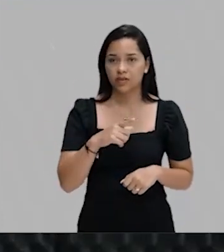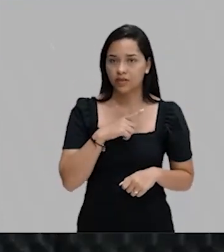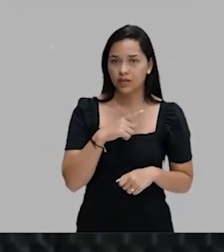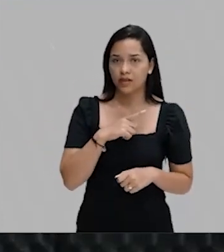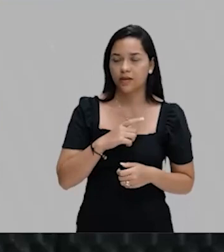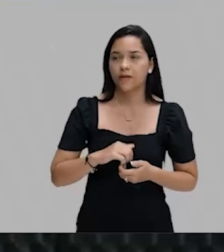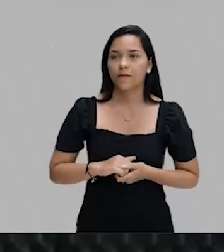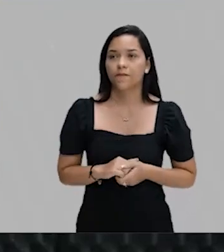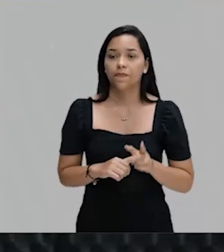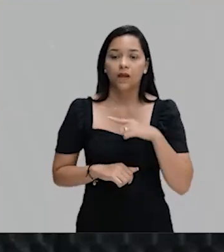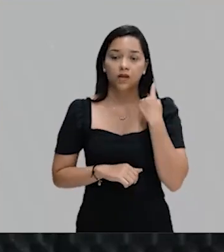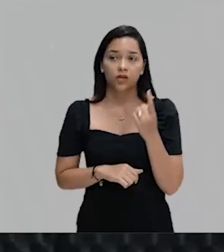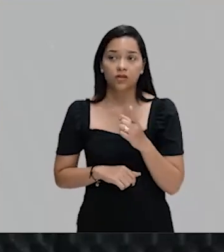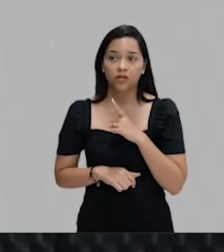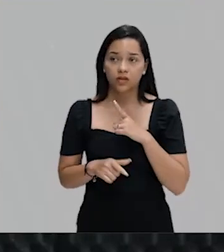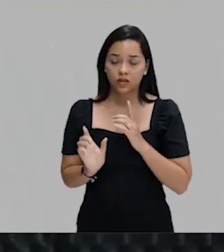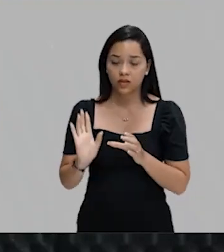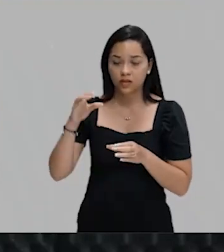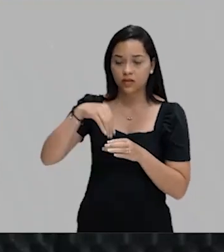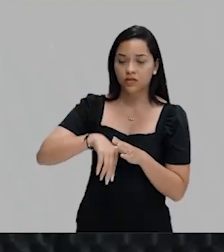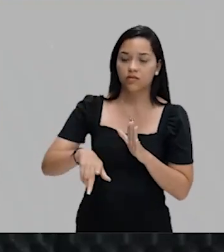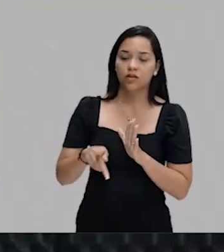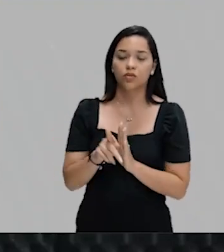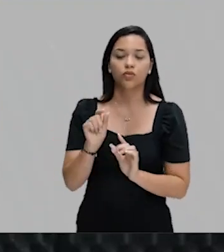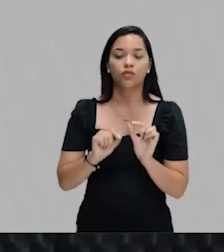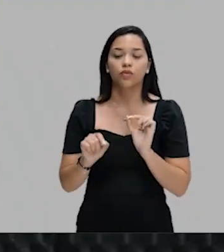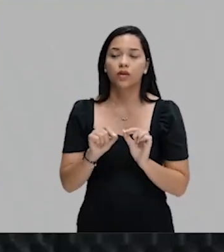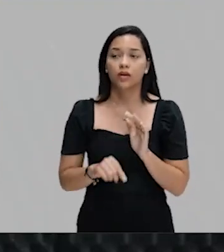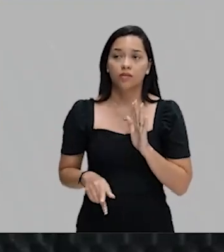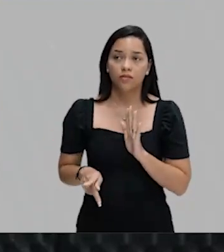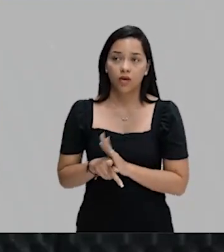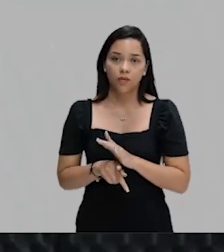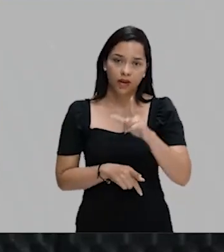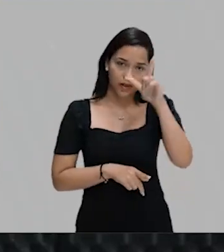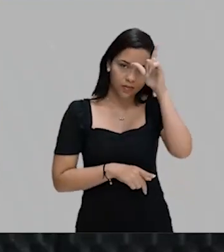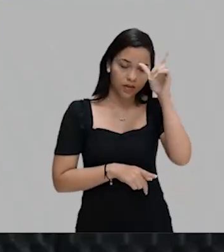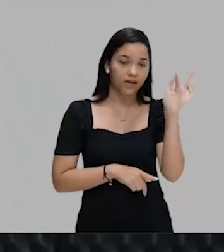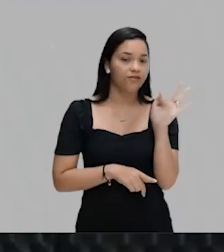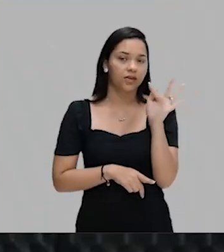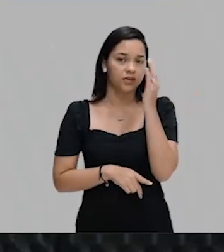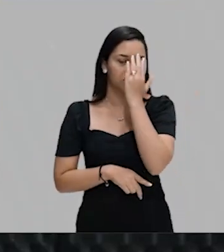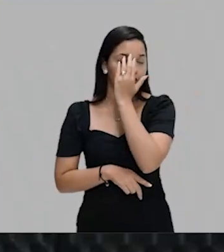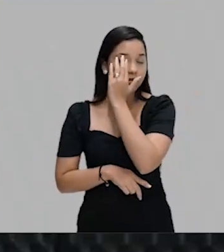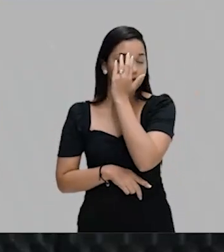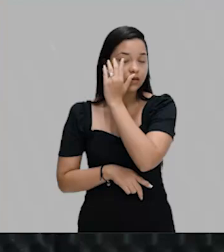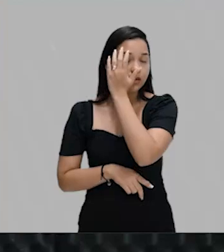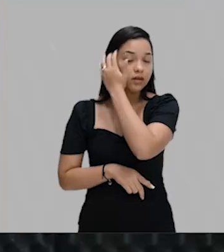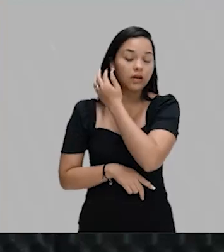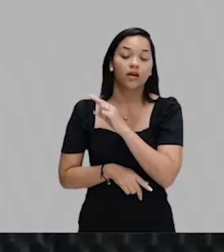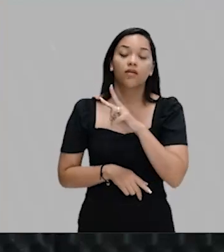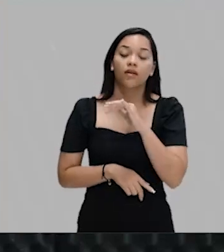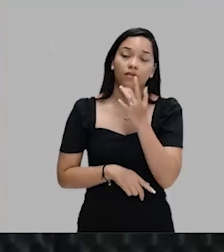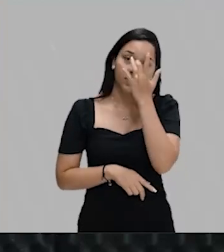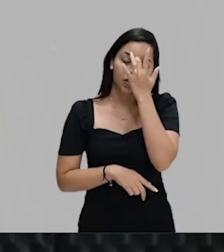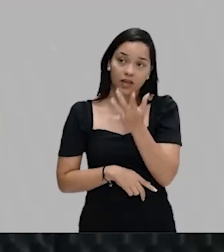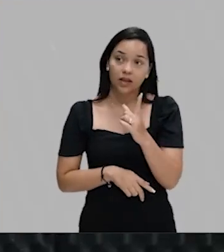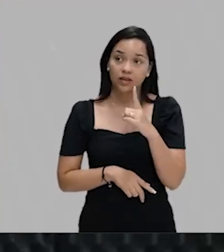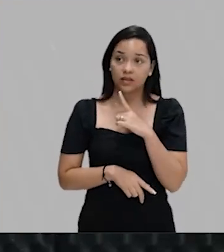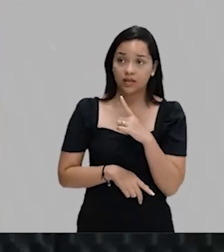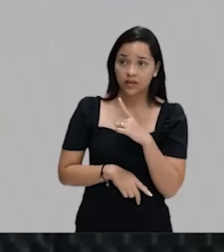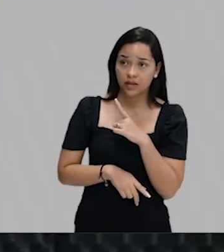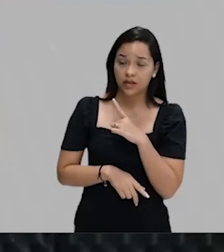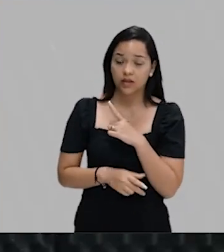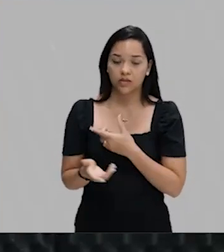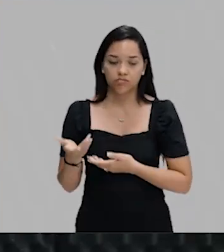Europeia. Nós vamos ter a integração e dentro da União Europeia tu tem os integrantes Alemanha e França. Eles vão facilitar as negociações